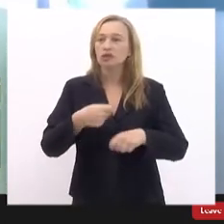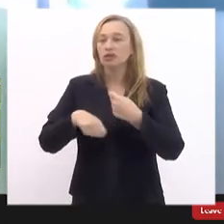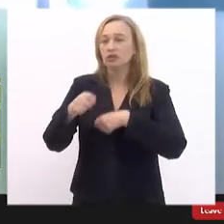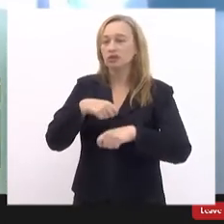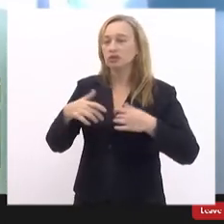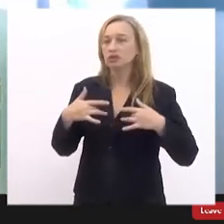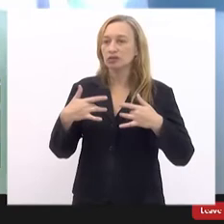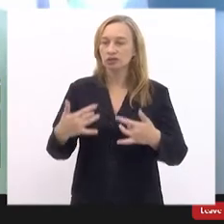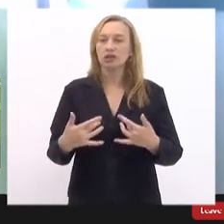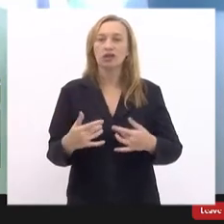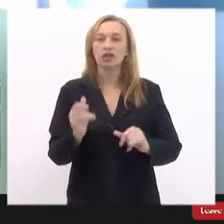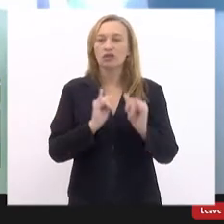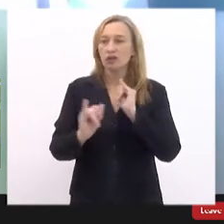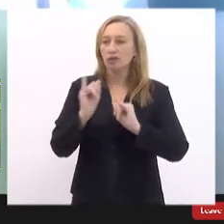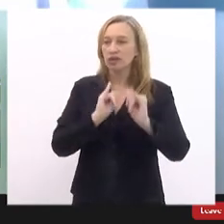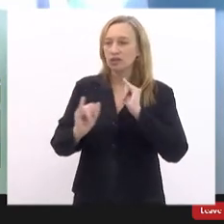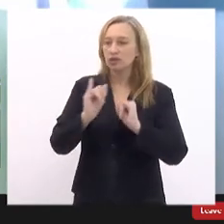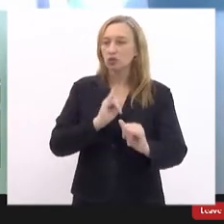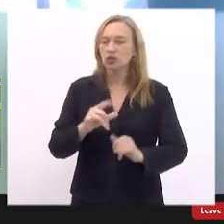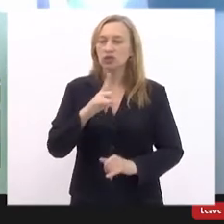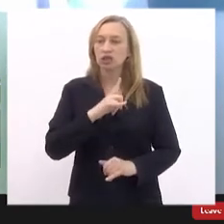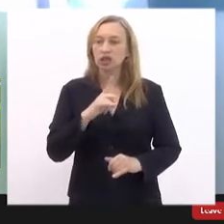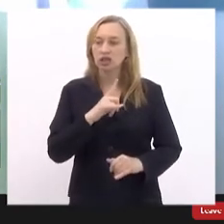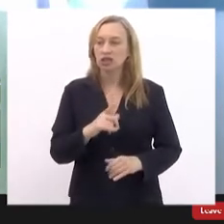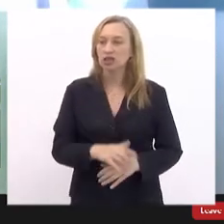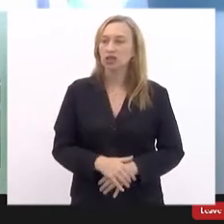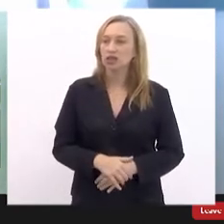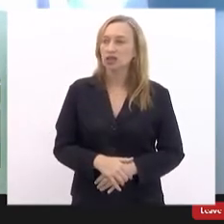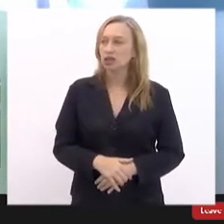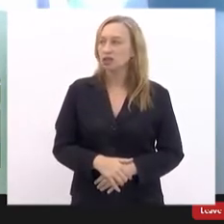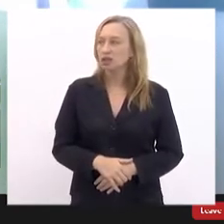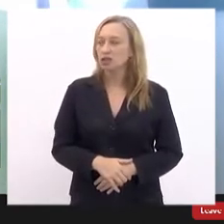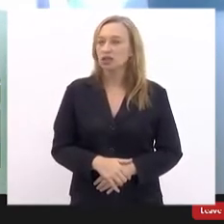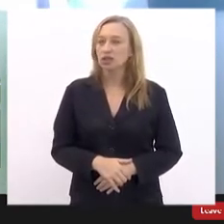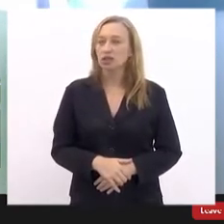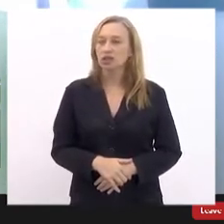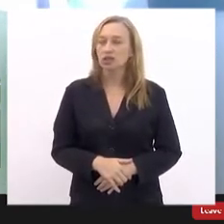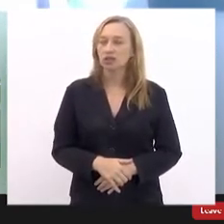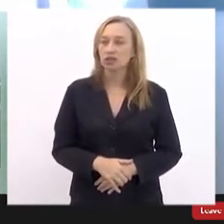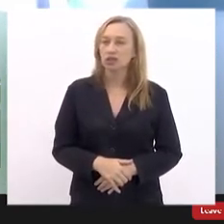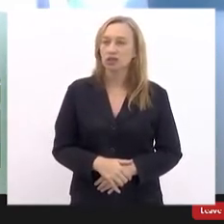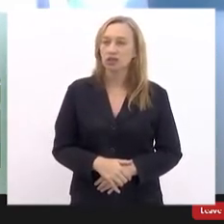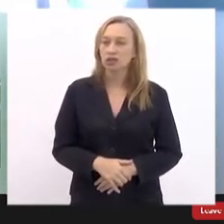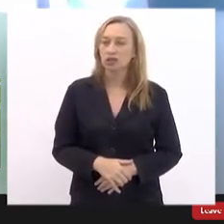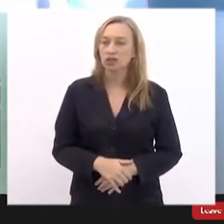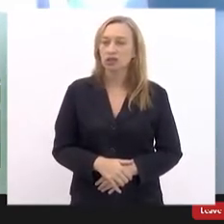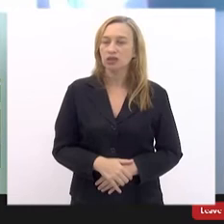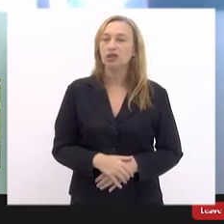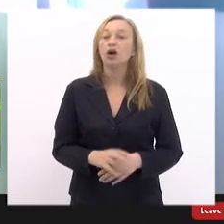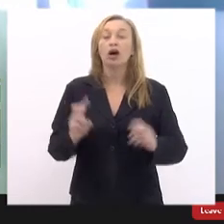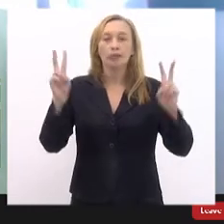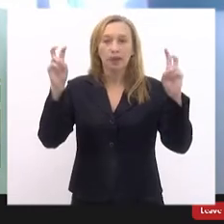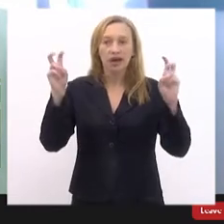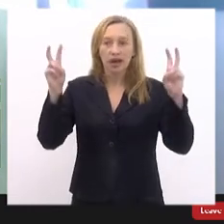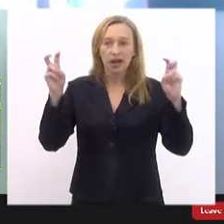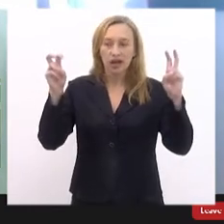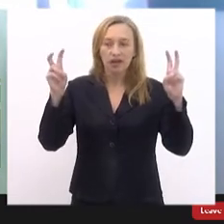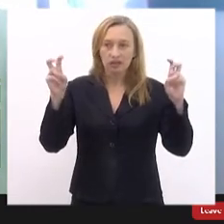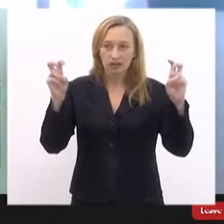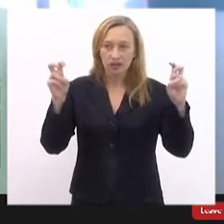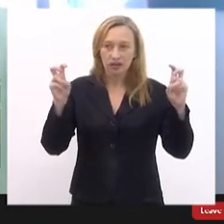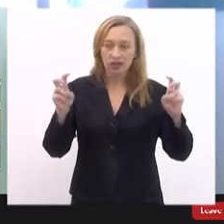uma informação de que o termo da abertura da conta está na mesa do governador. É importante